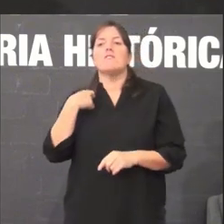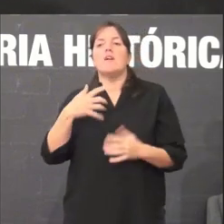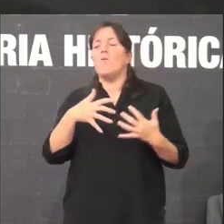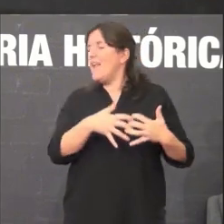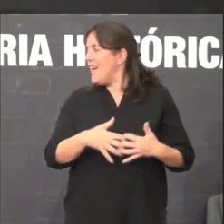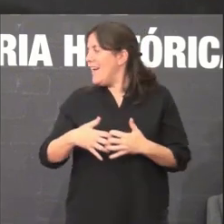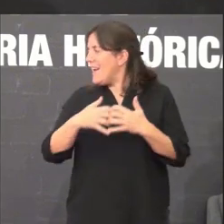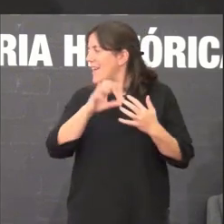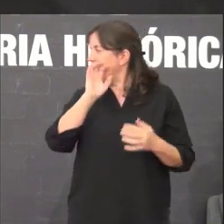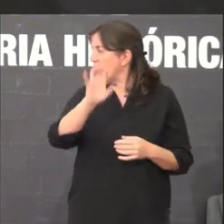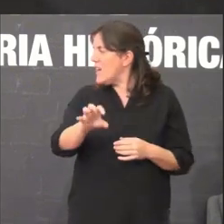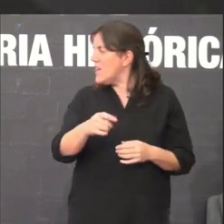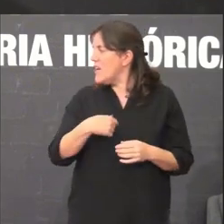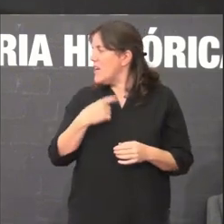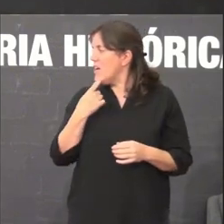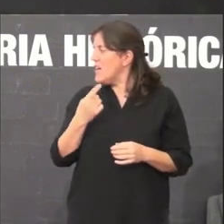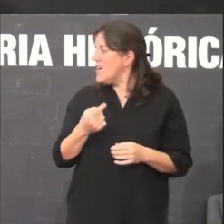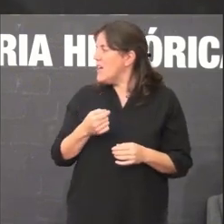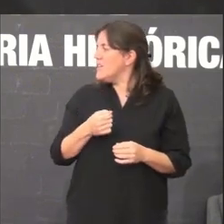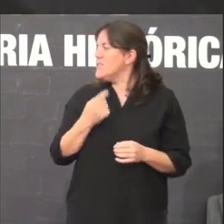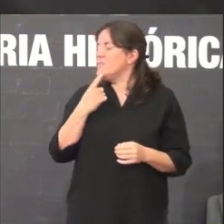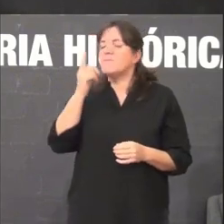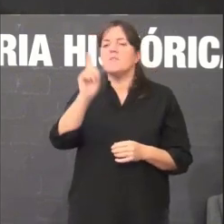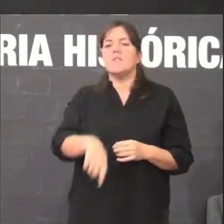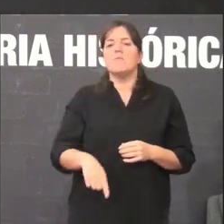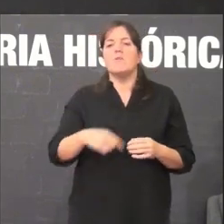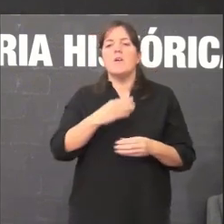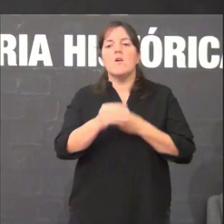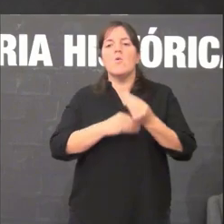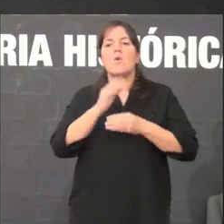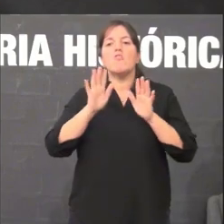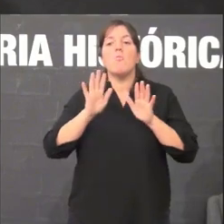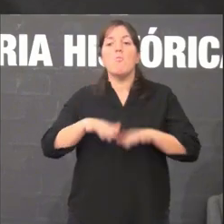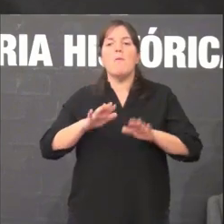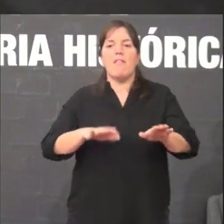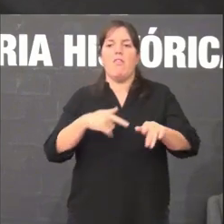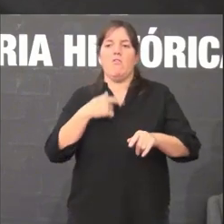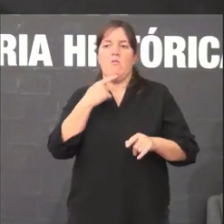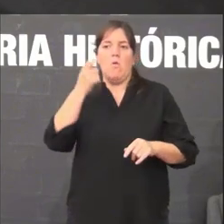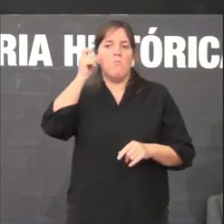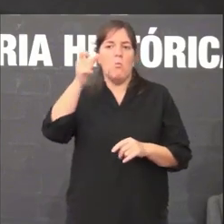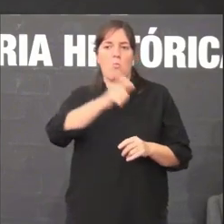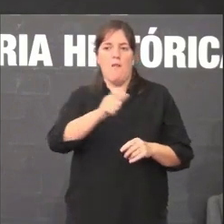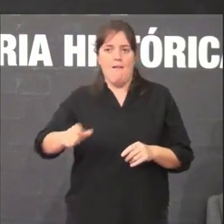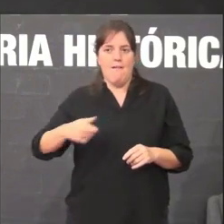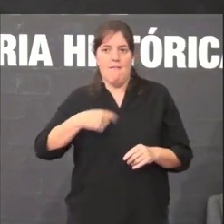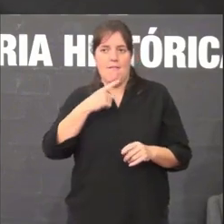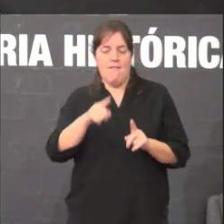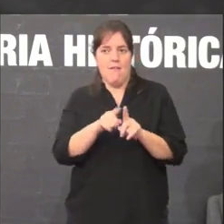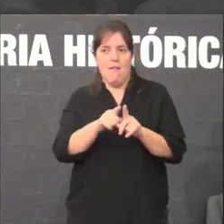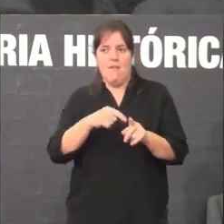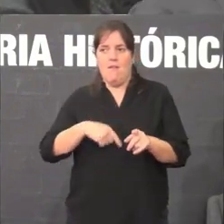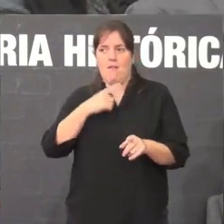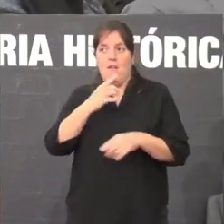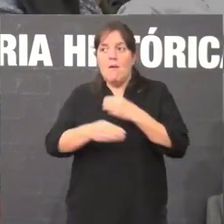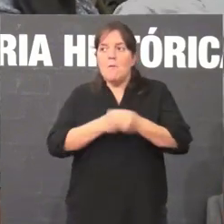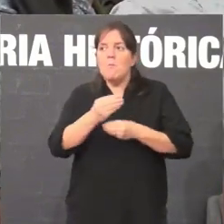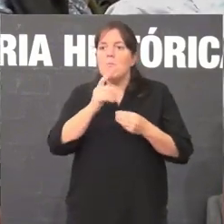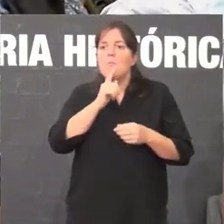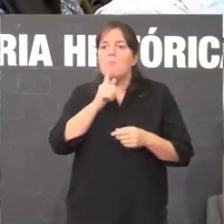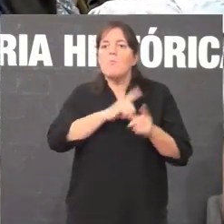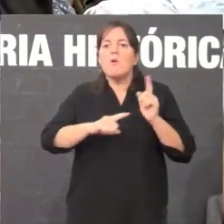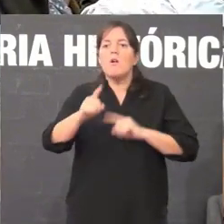ano de 1973 é um ano de greves, de mobilizações populares muito grandes. Mas o que leva à revolução, ao golpe